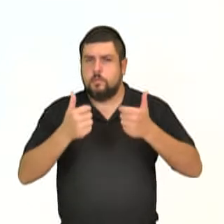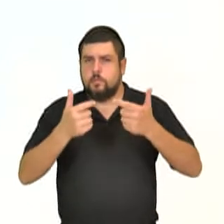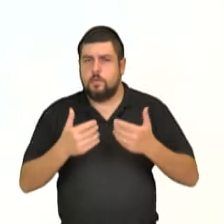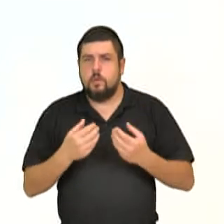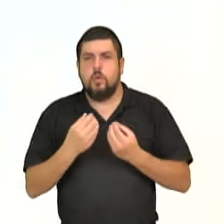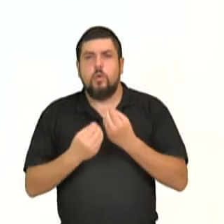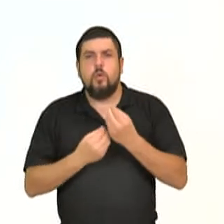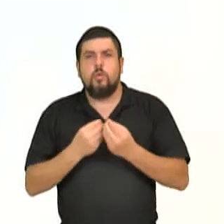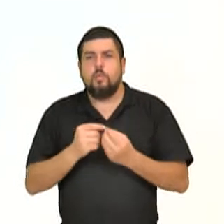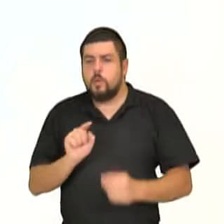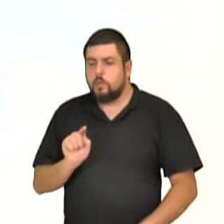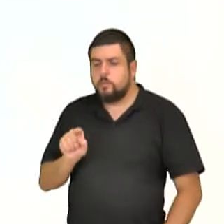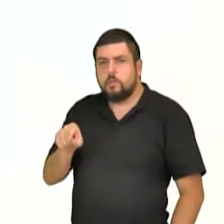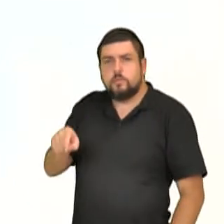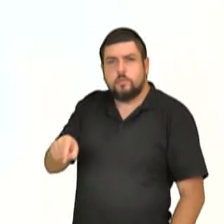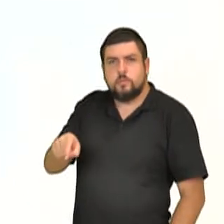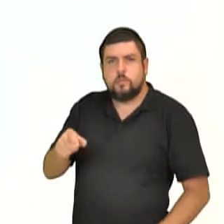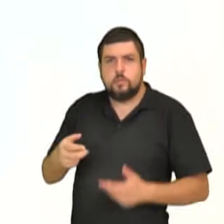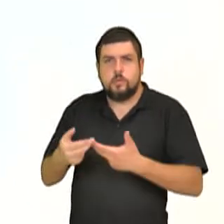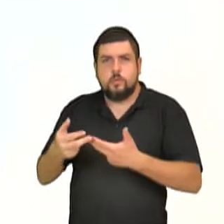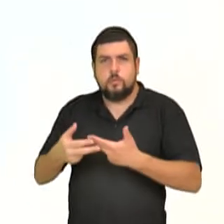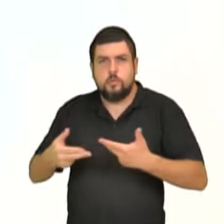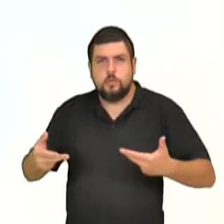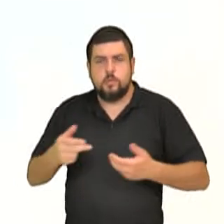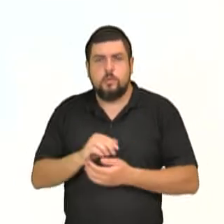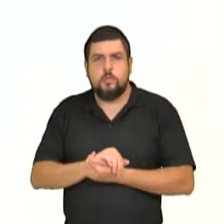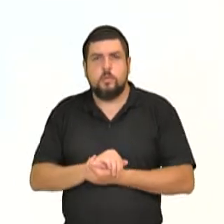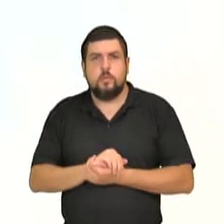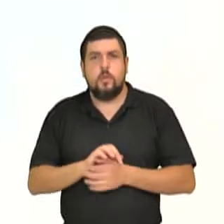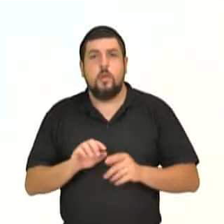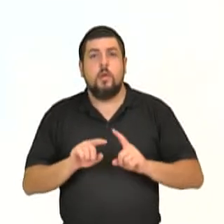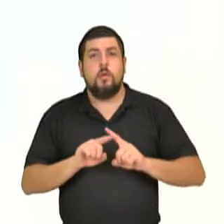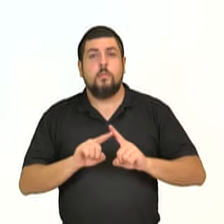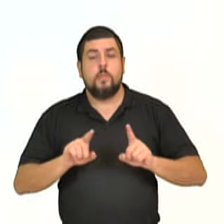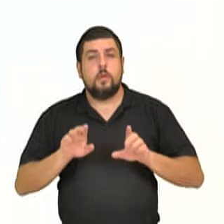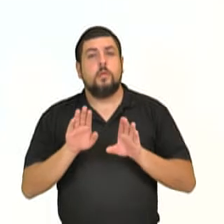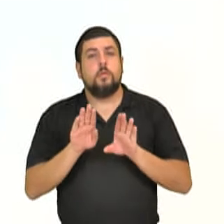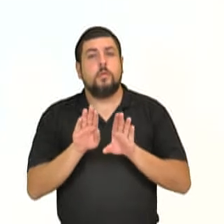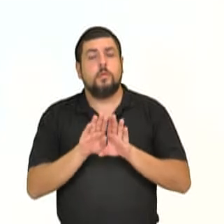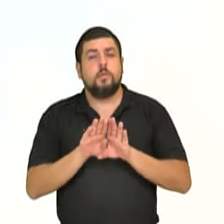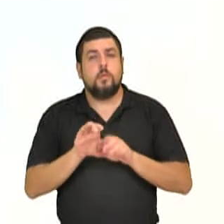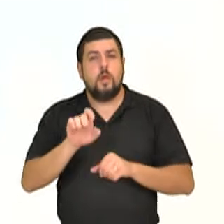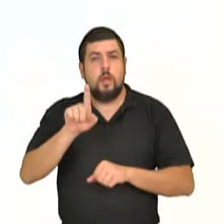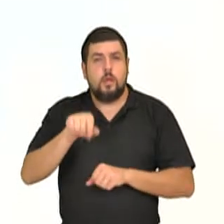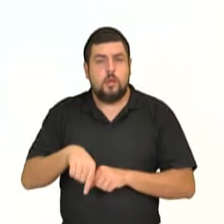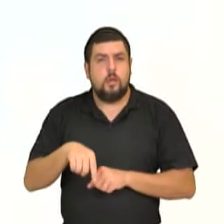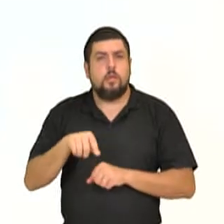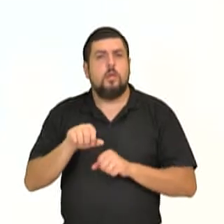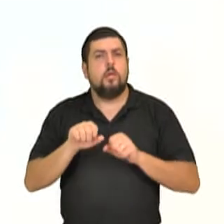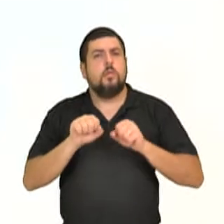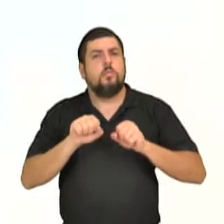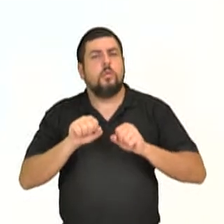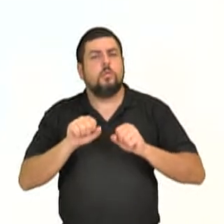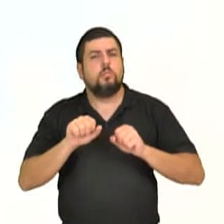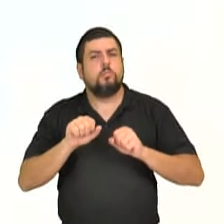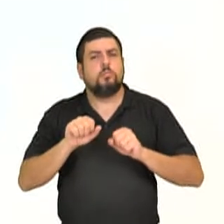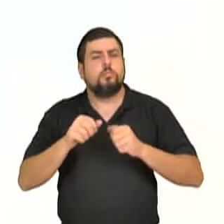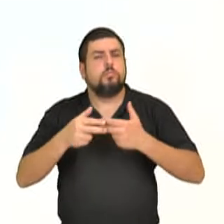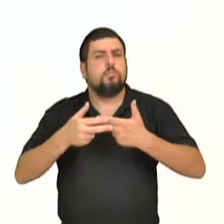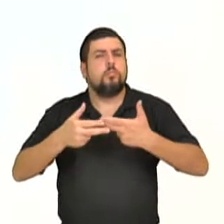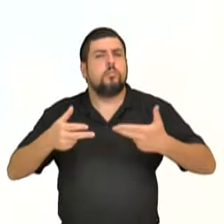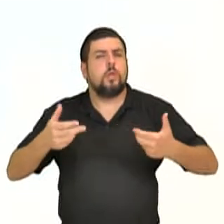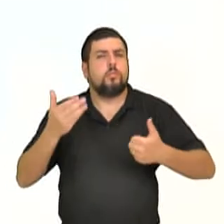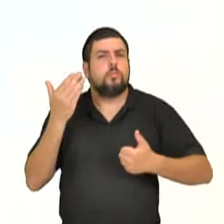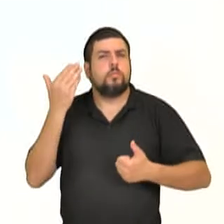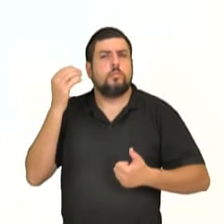de um objeto, de alguma coisa, mas também podemos estar fazendo uma indicação de algo que aconteceu em um